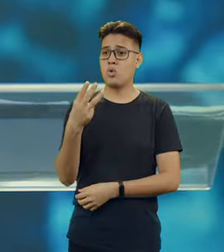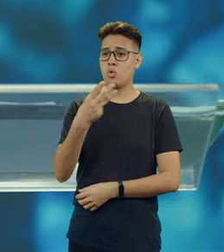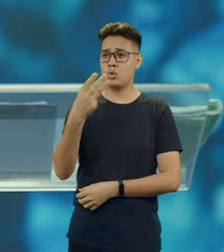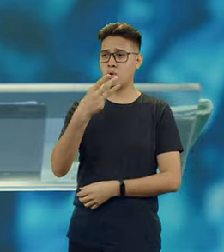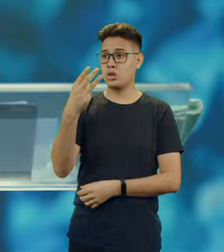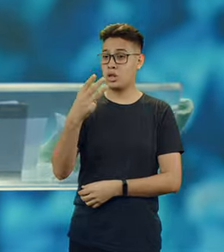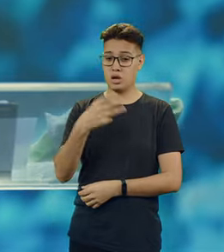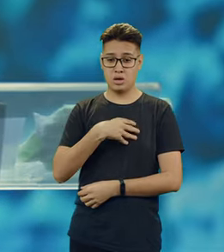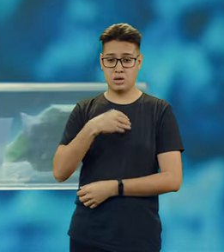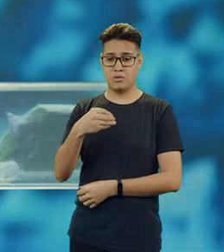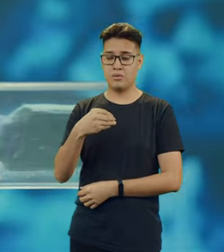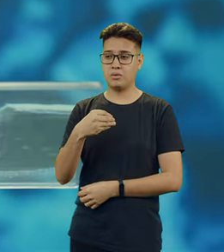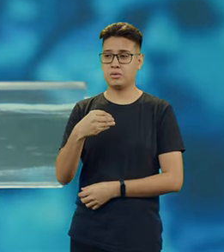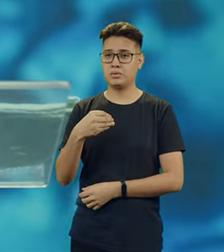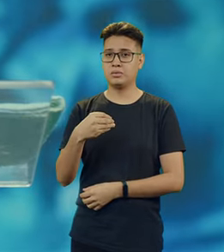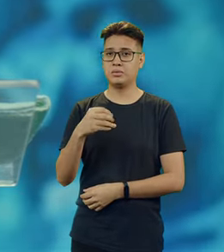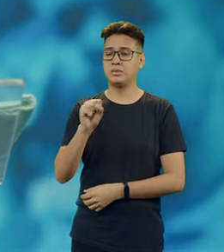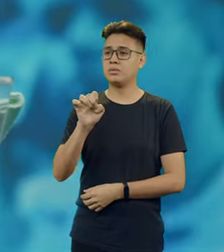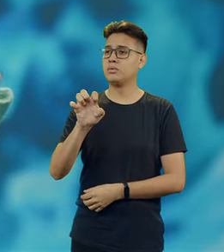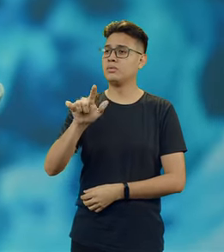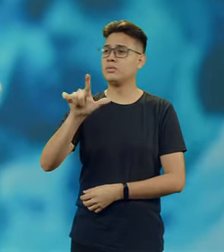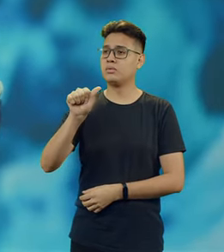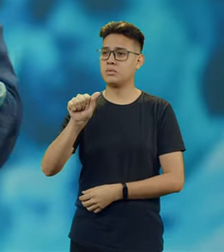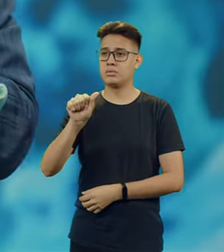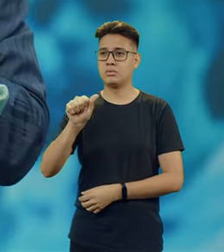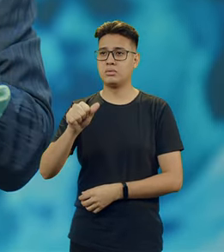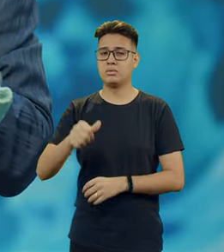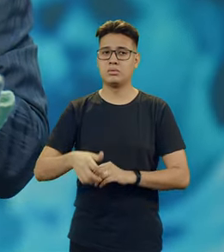filho, Selá, e não dei.